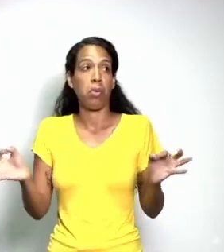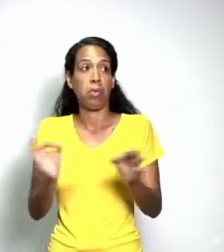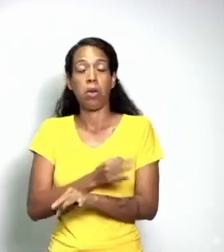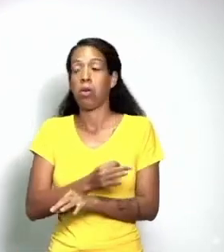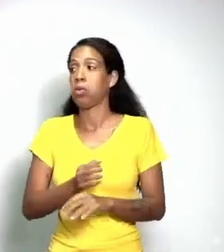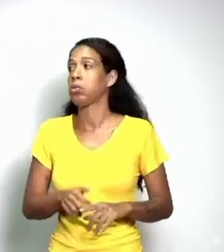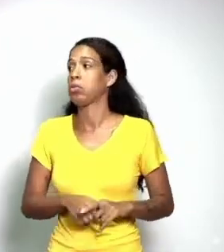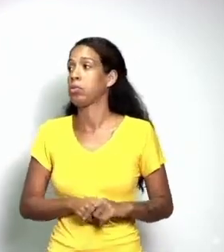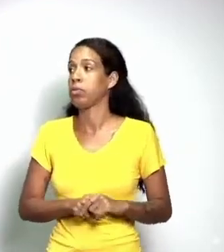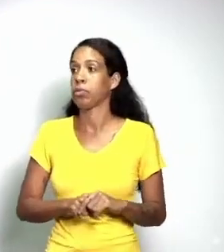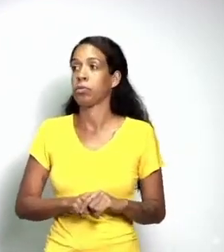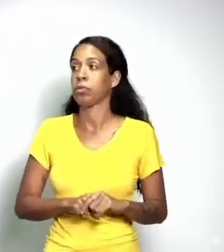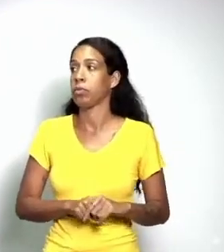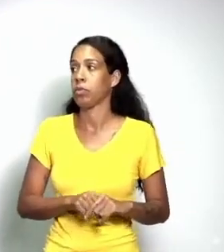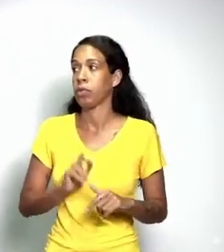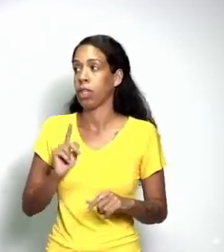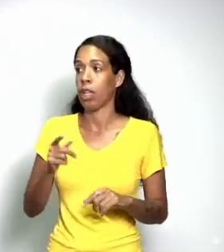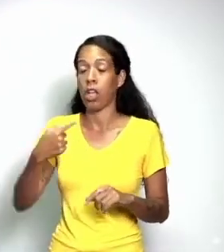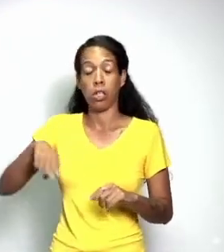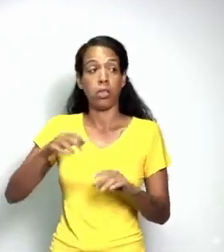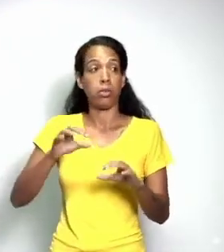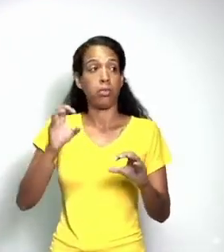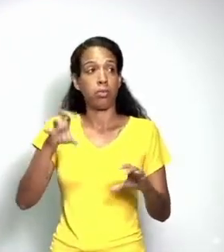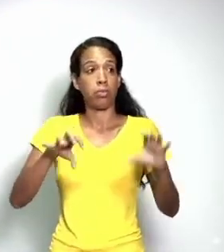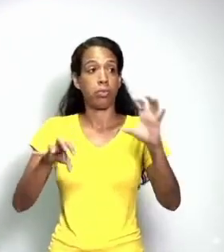forma. Então, é coisa que a gente monta já